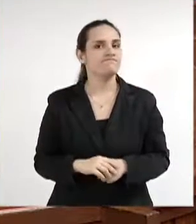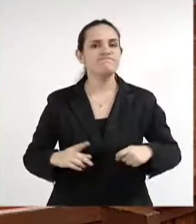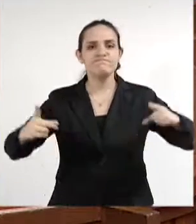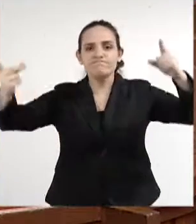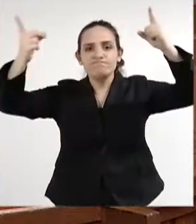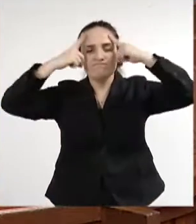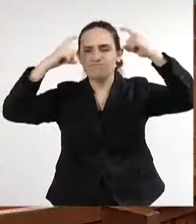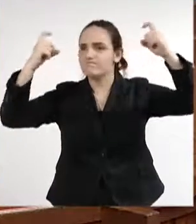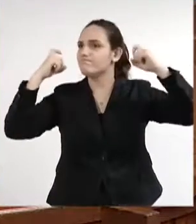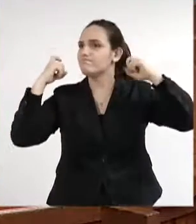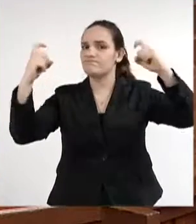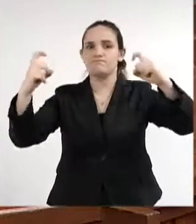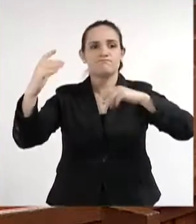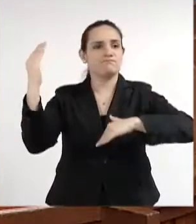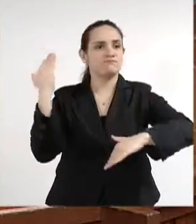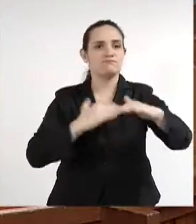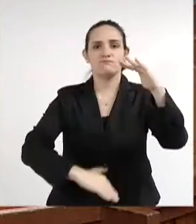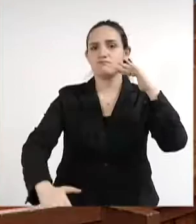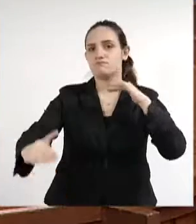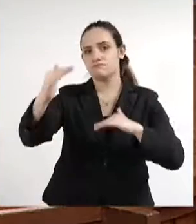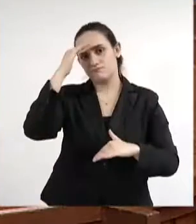estresse,